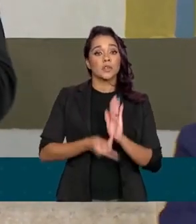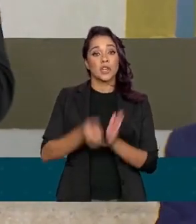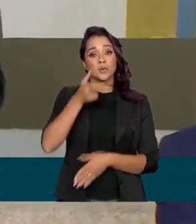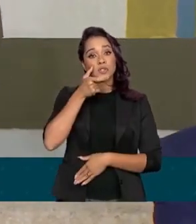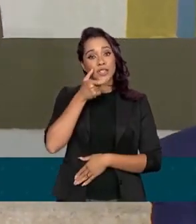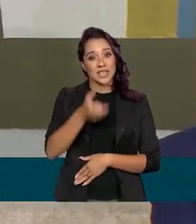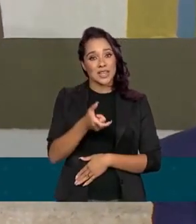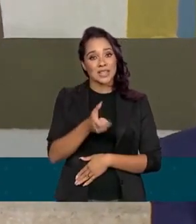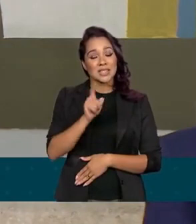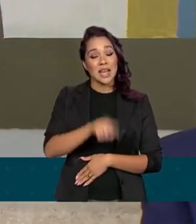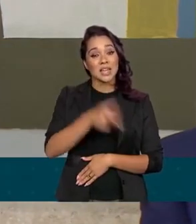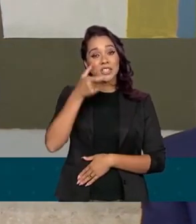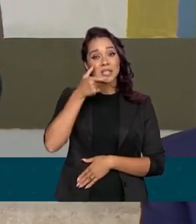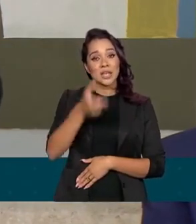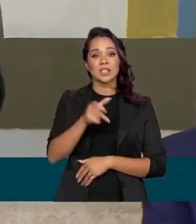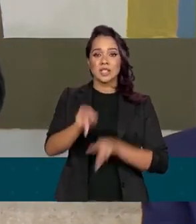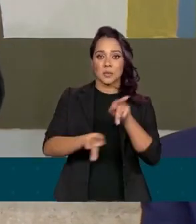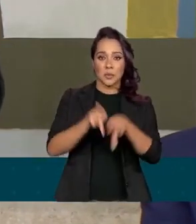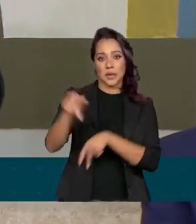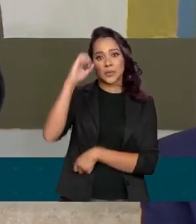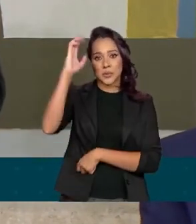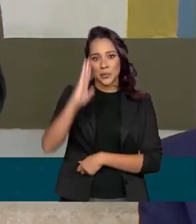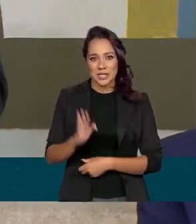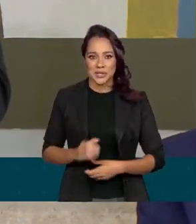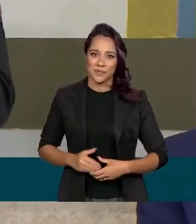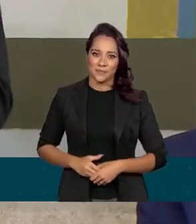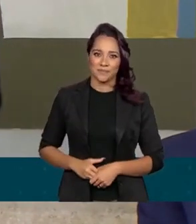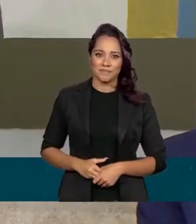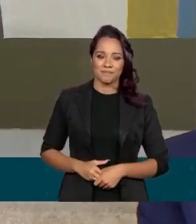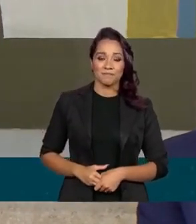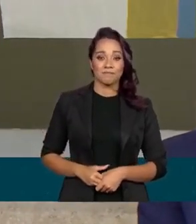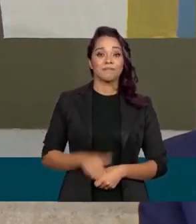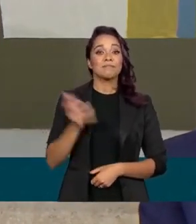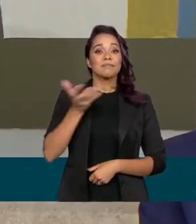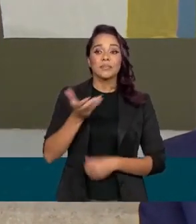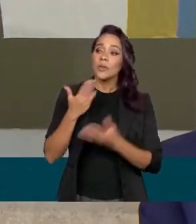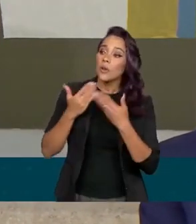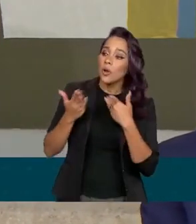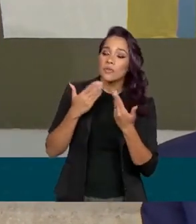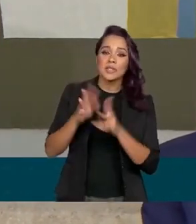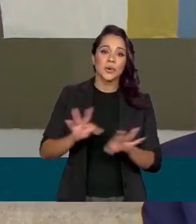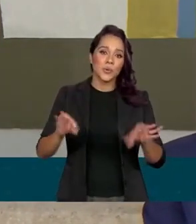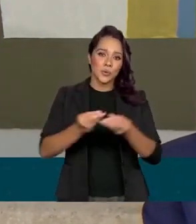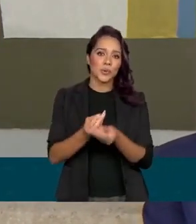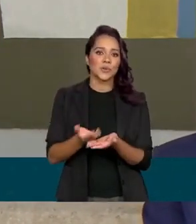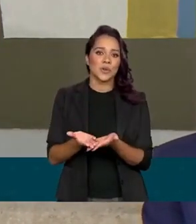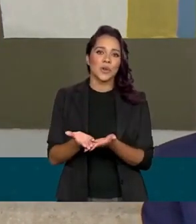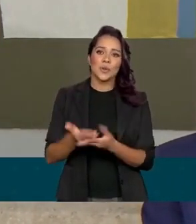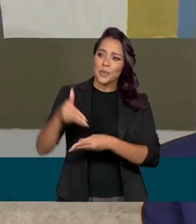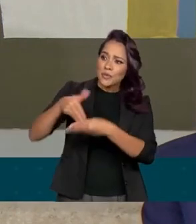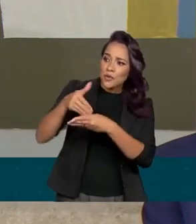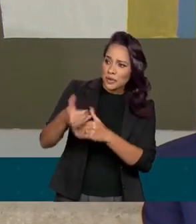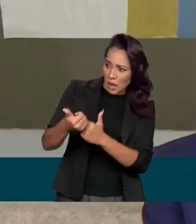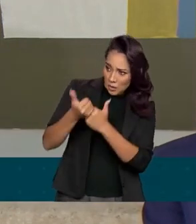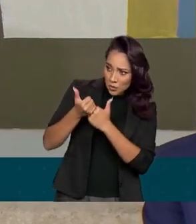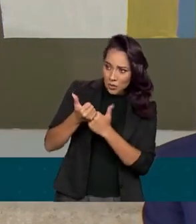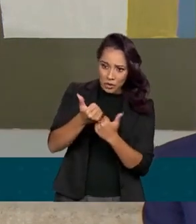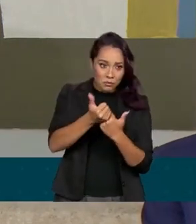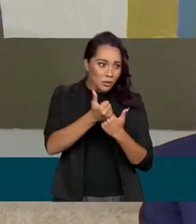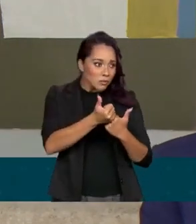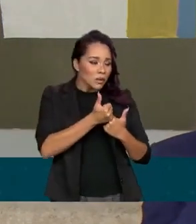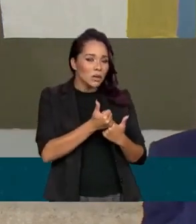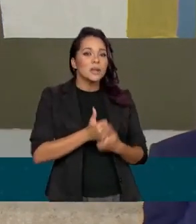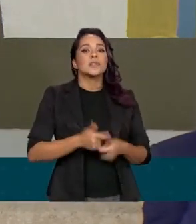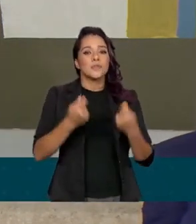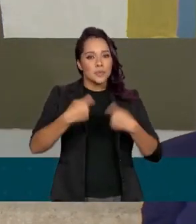Os projetos são de interesse do povo brasileiro. E nós queremos conversar com todo mundo para votar favorável. E nós